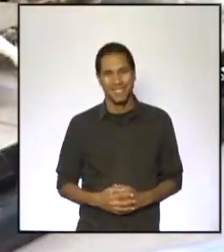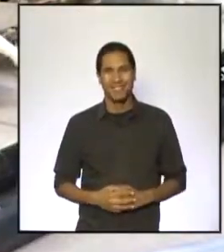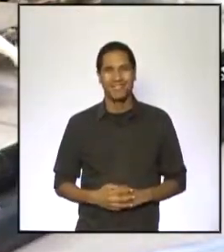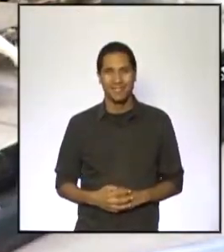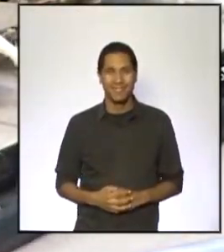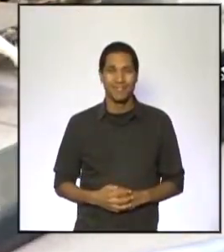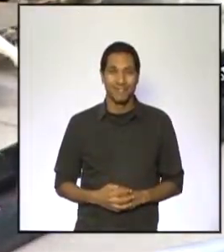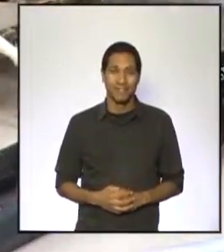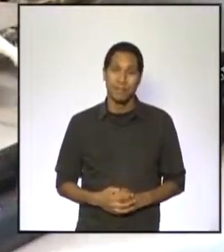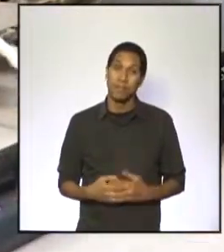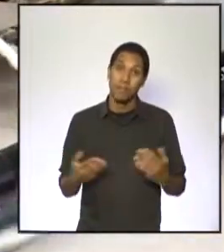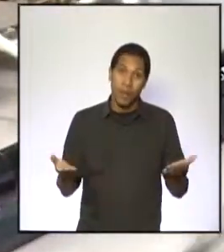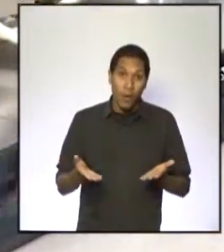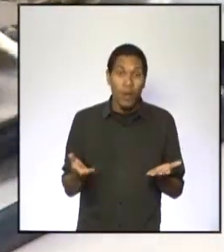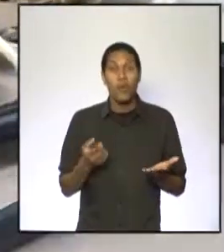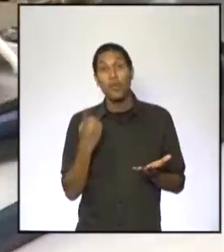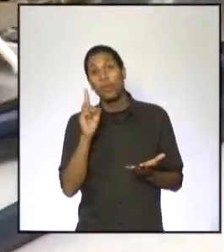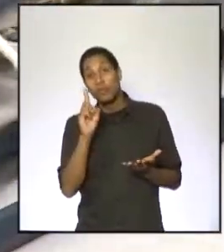Meu último dedo.